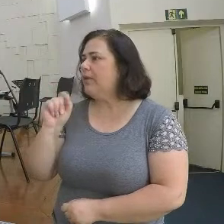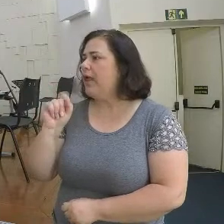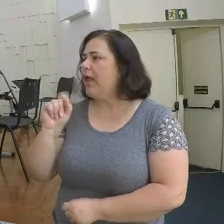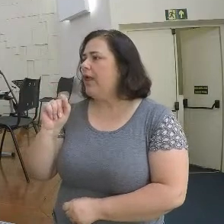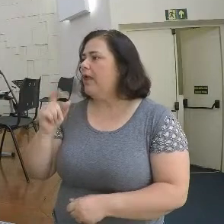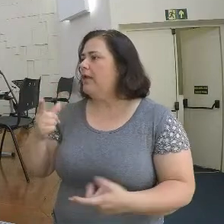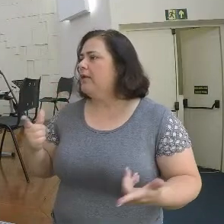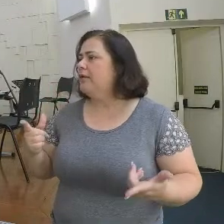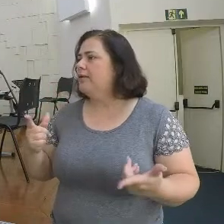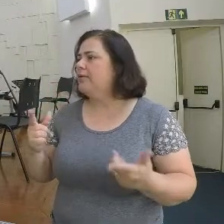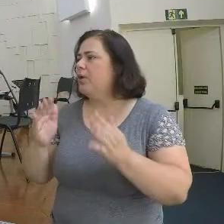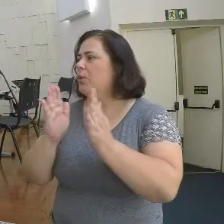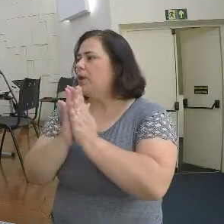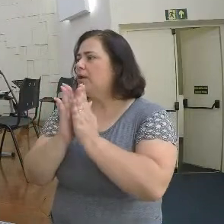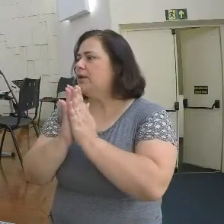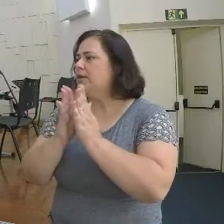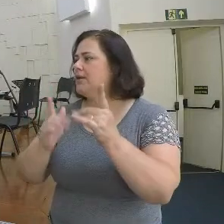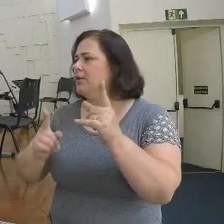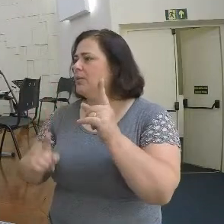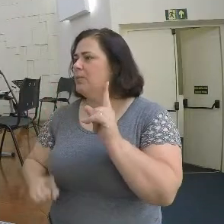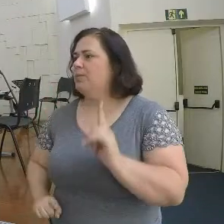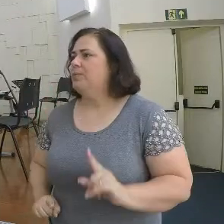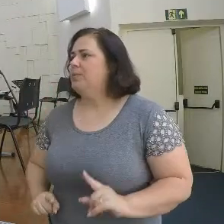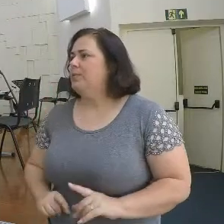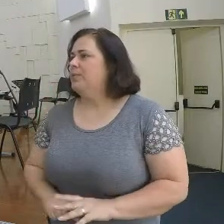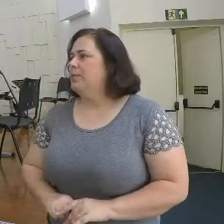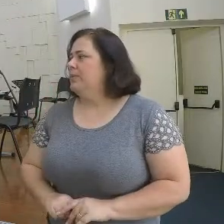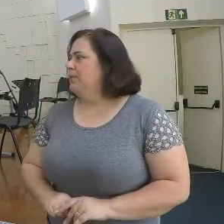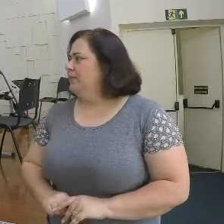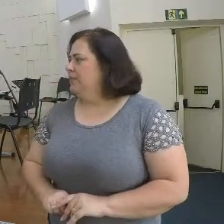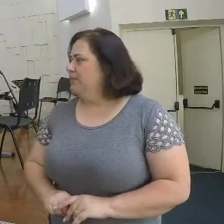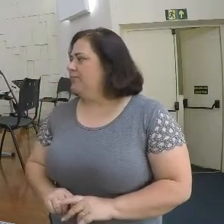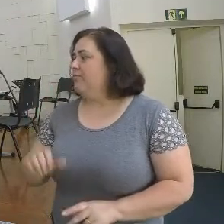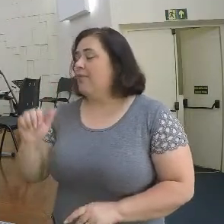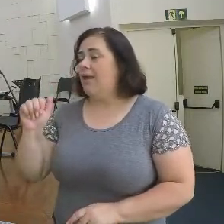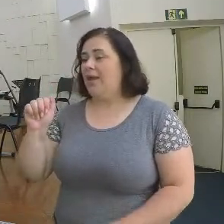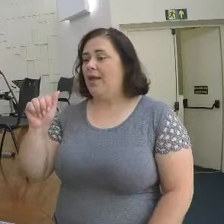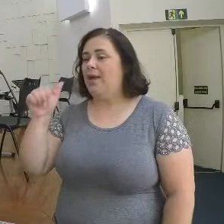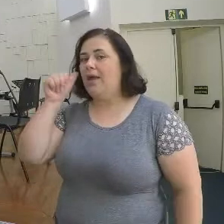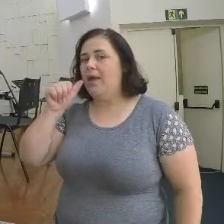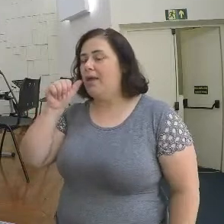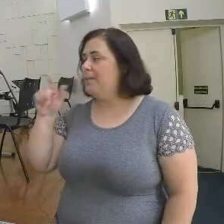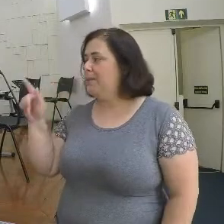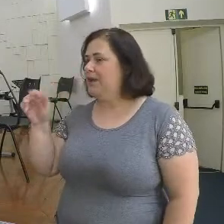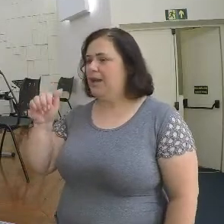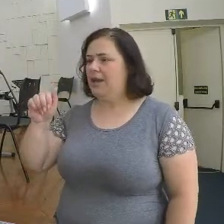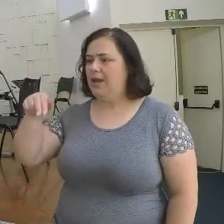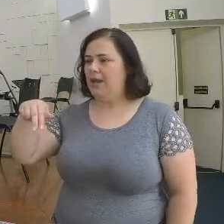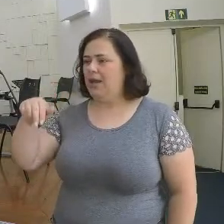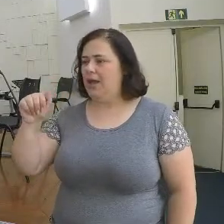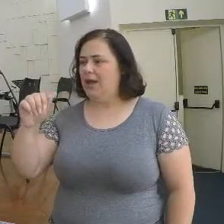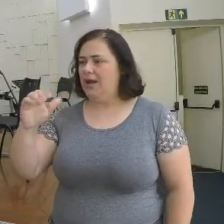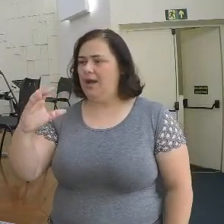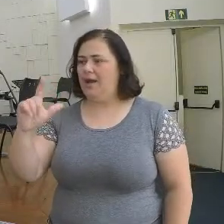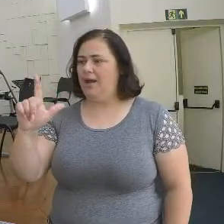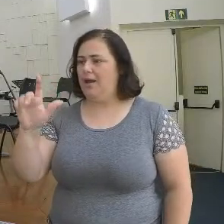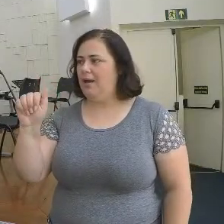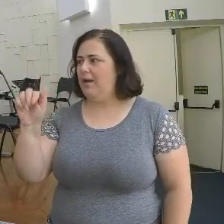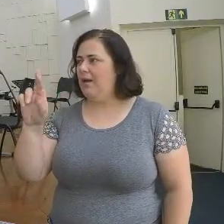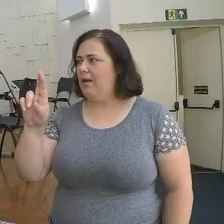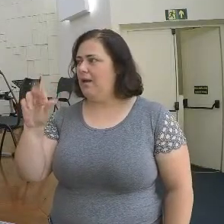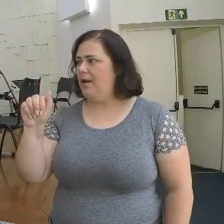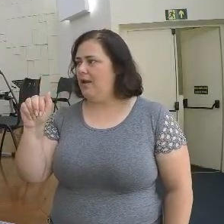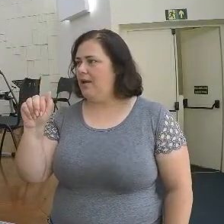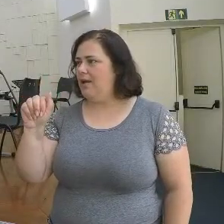Vem, Luísa, orar. Nós temos também aqui a Ana Clara. Vamos orar. Se a Luísa não quiser